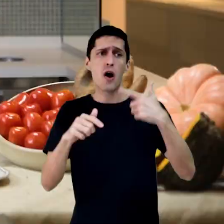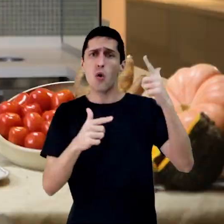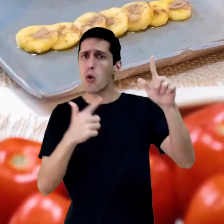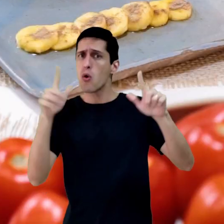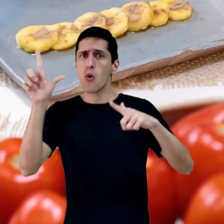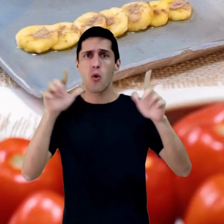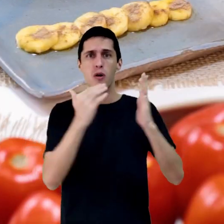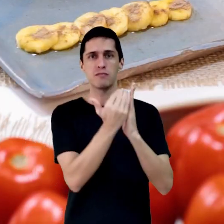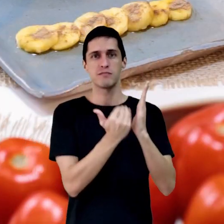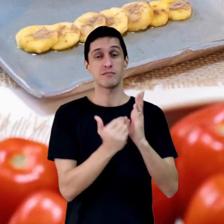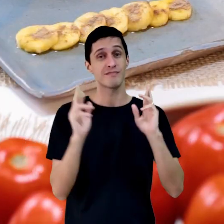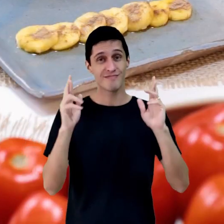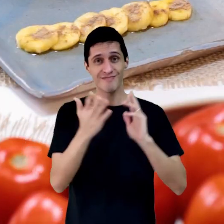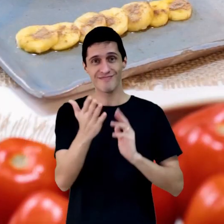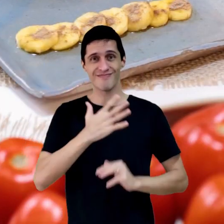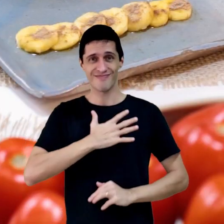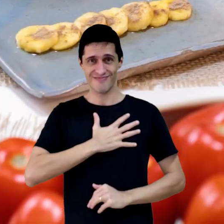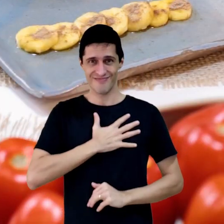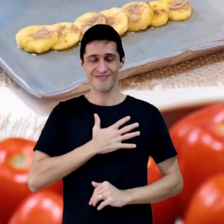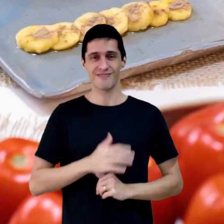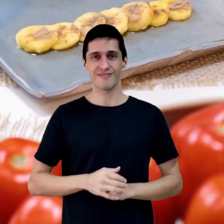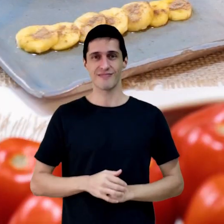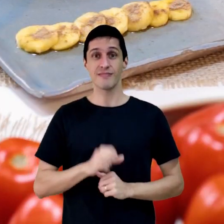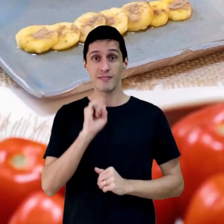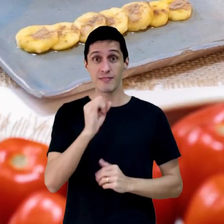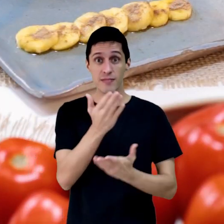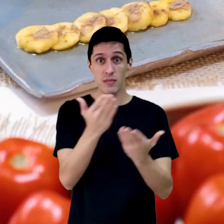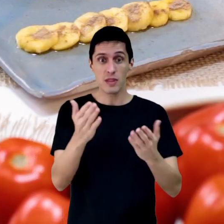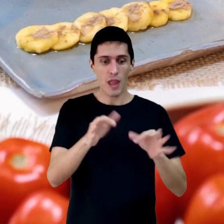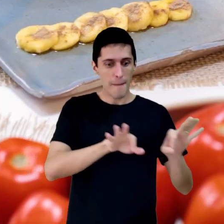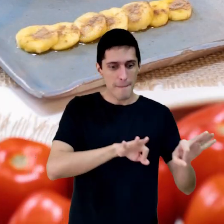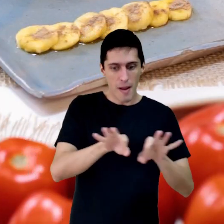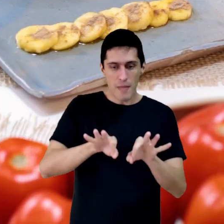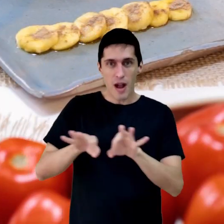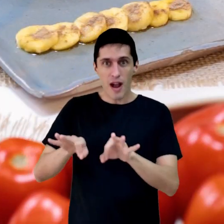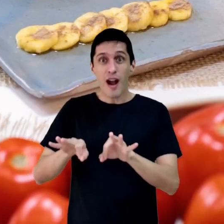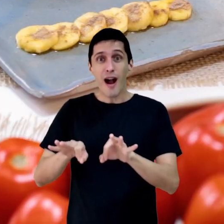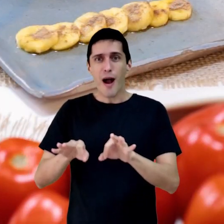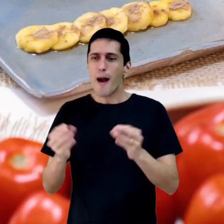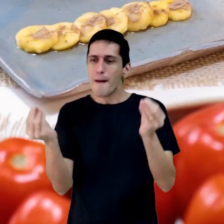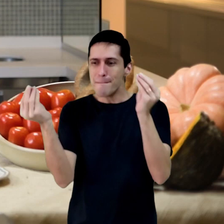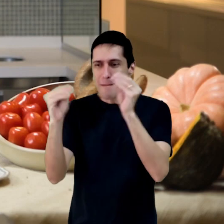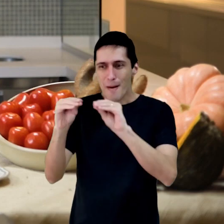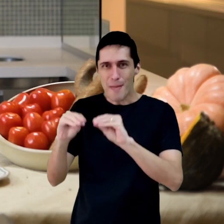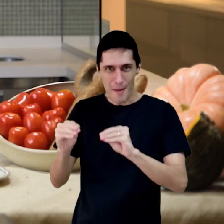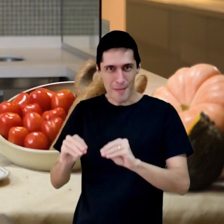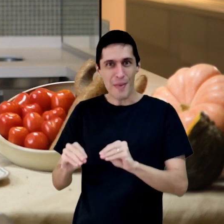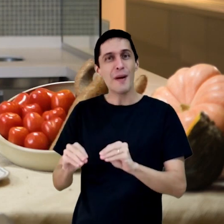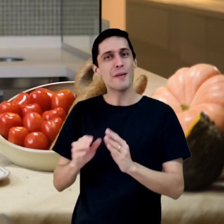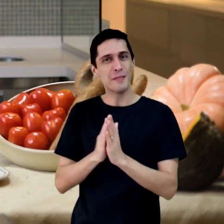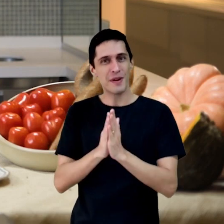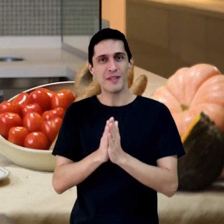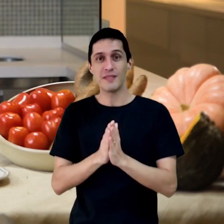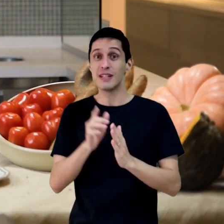receitas. Espero que tenham gostado. Se fizer a receita, escreva aqui nos comentários.